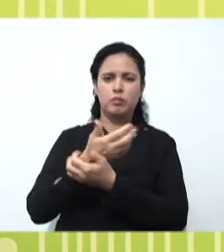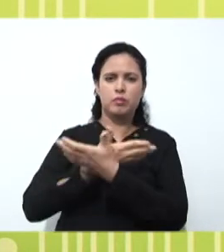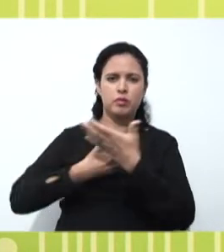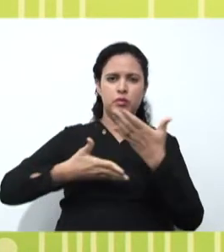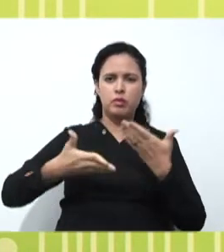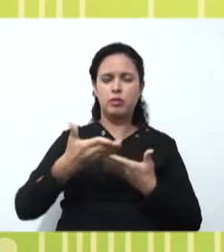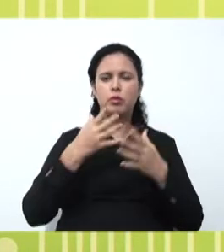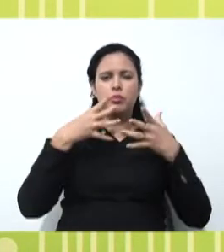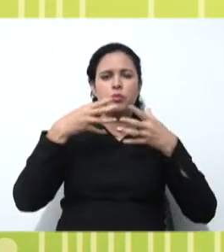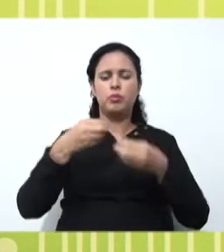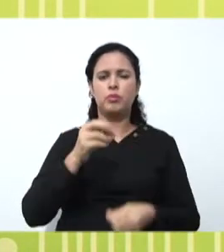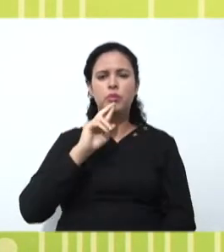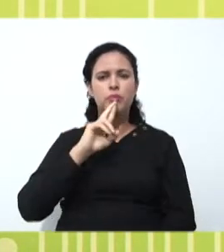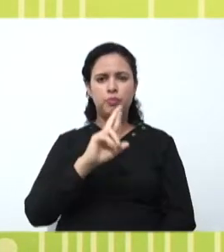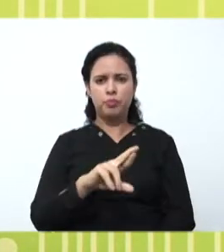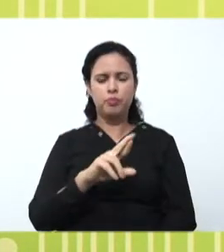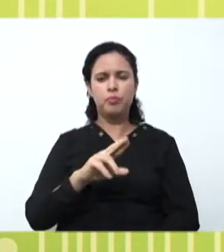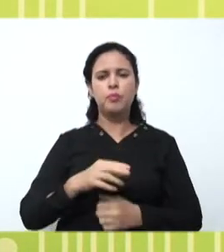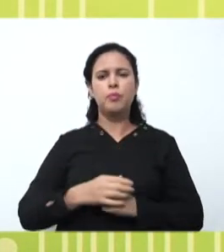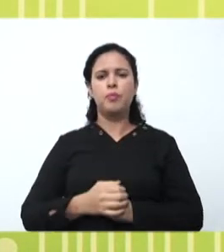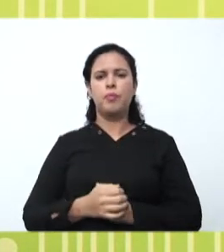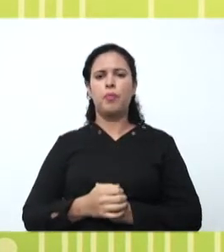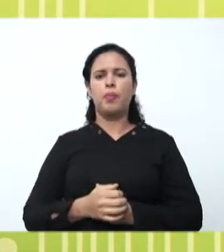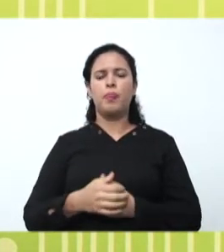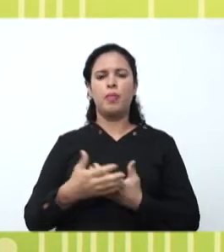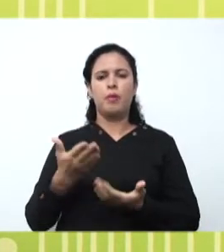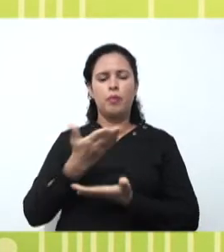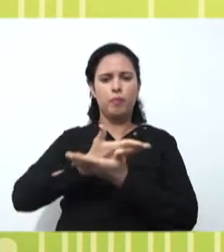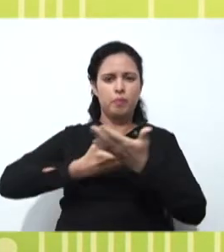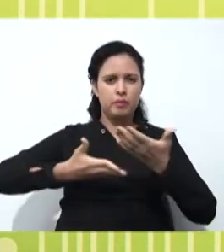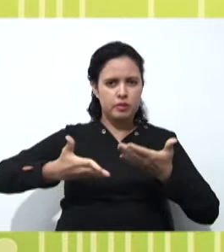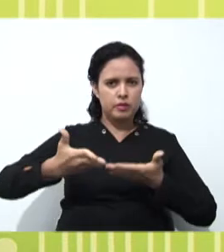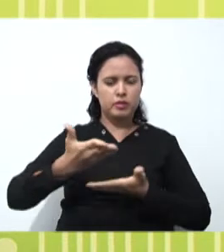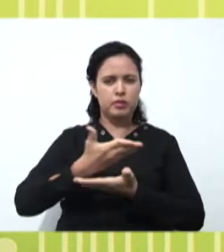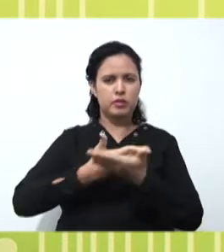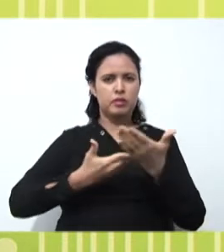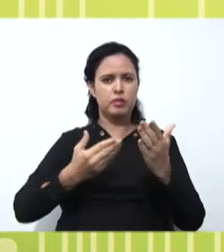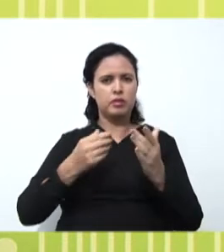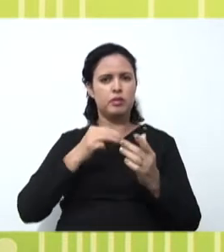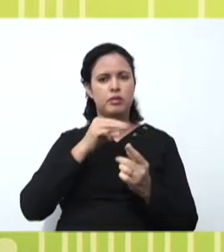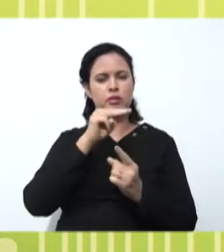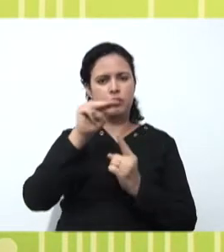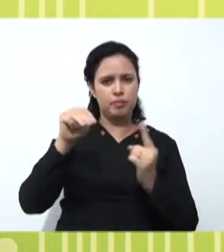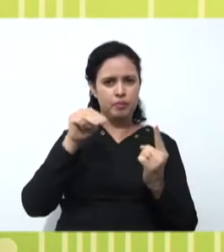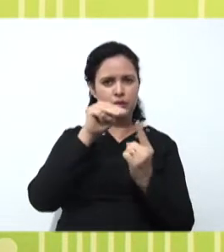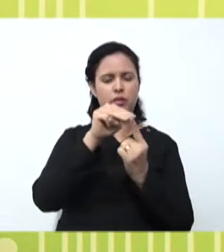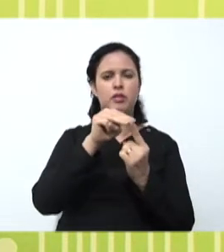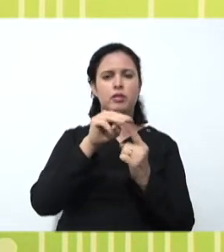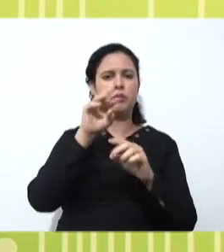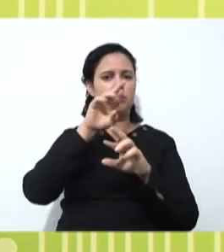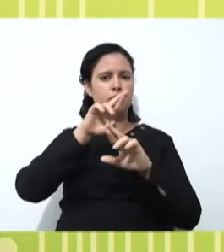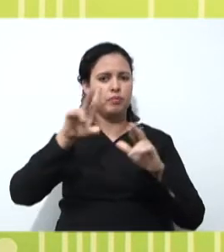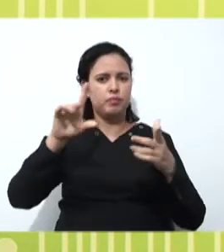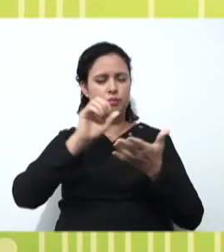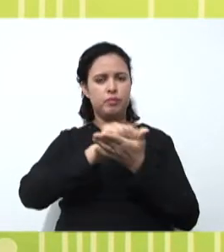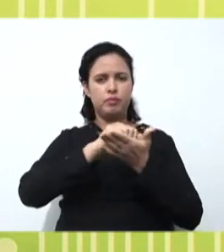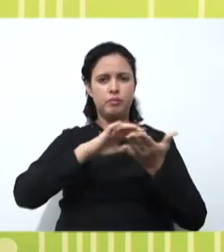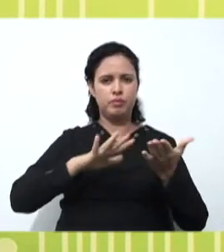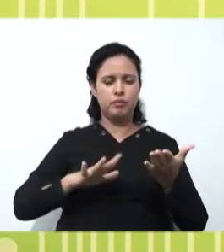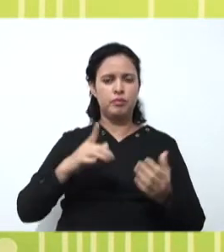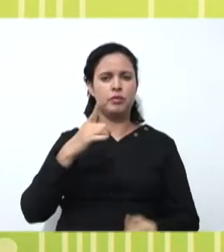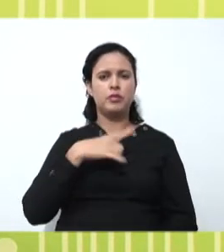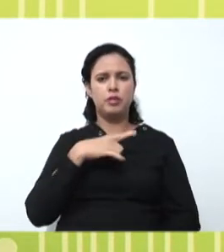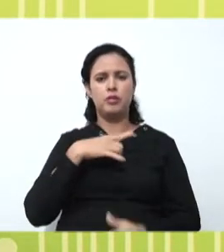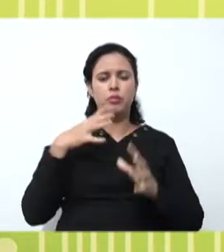faz esse compartilhamento de metas e diferenciação de atividades, a gente tem